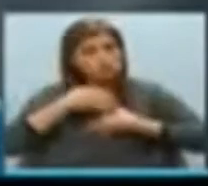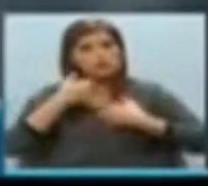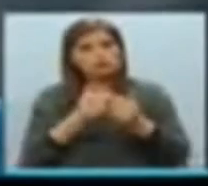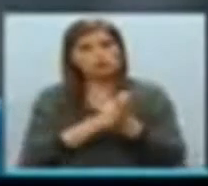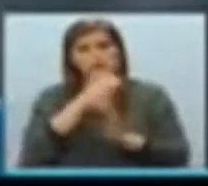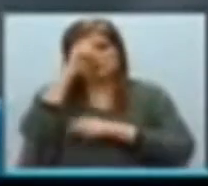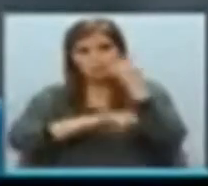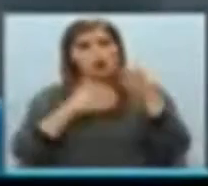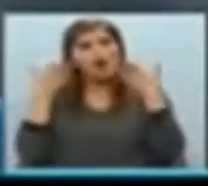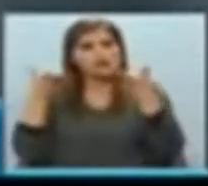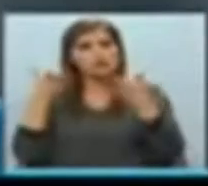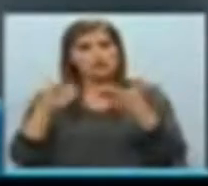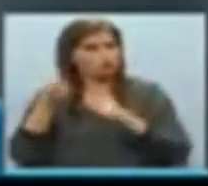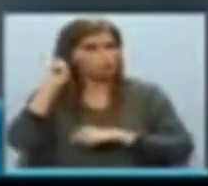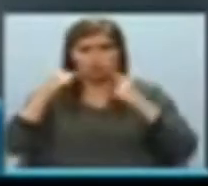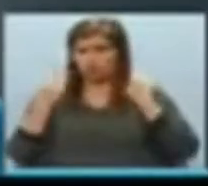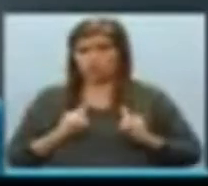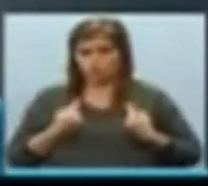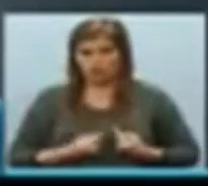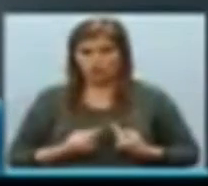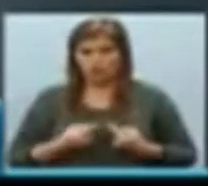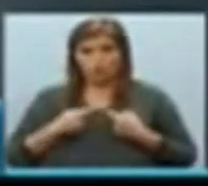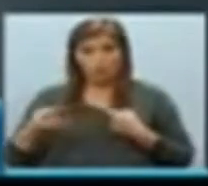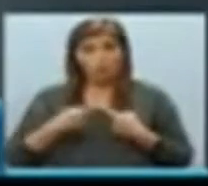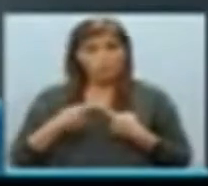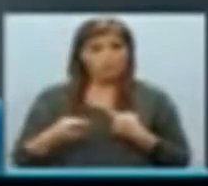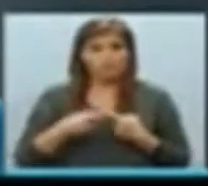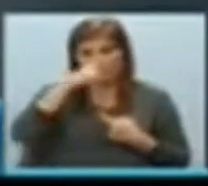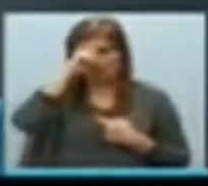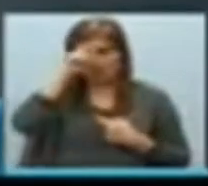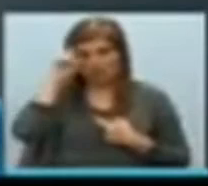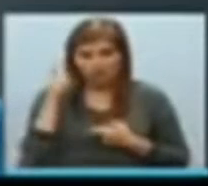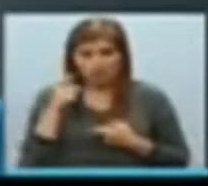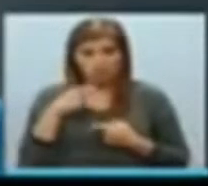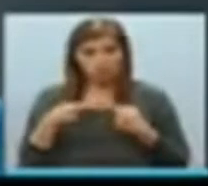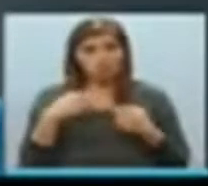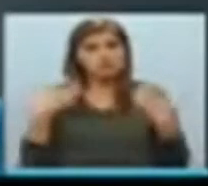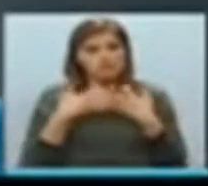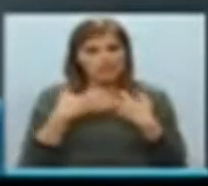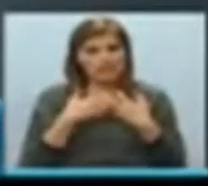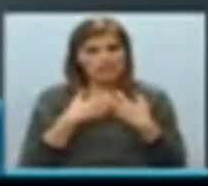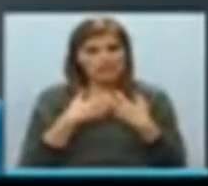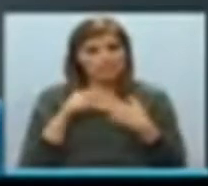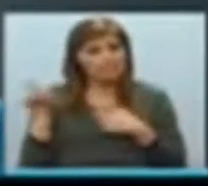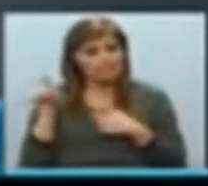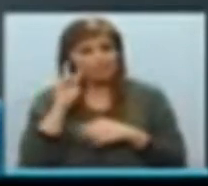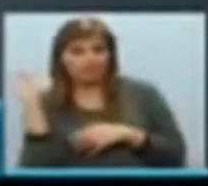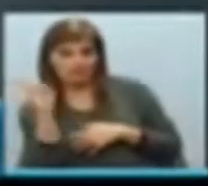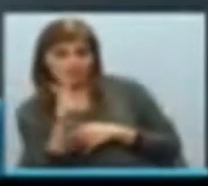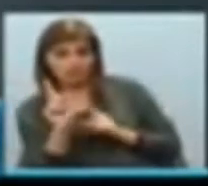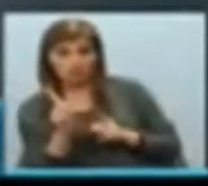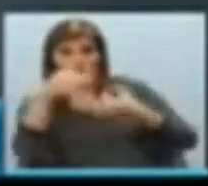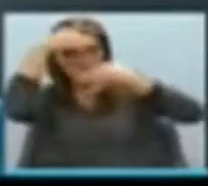não judeus durante o período de dificuldade período de guerra e ele se ele era considerado ele foi considerado justo